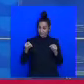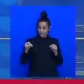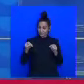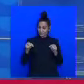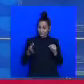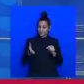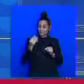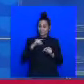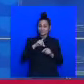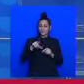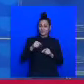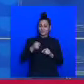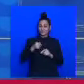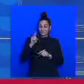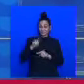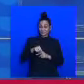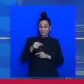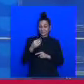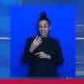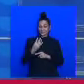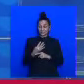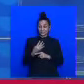33. Vamos confirmar as dezenas sorteadas.